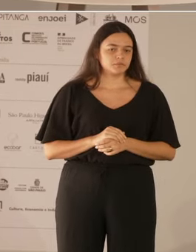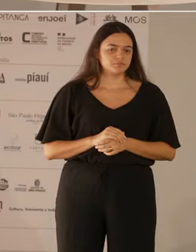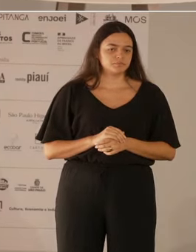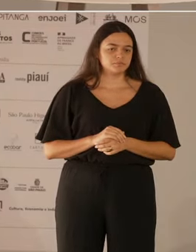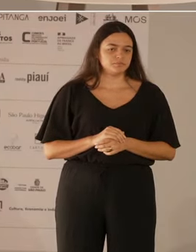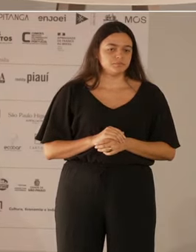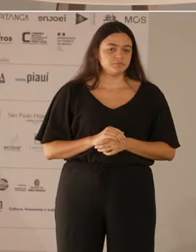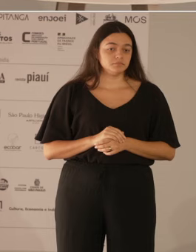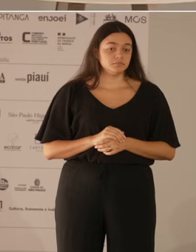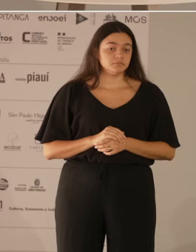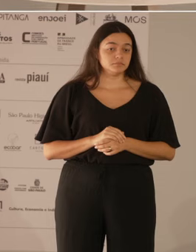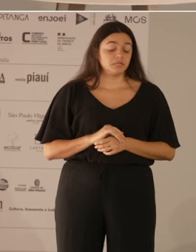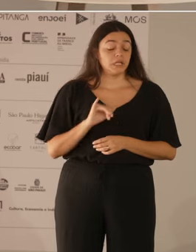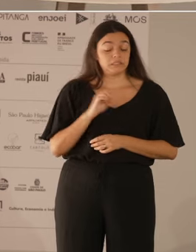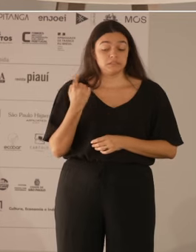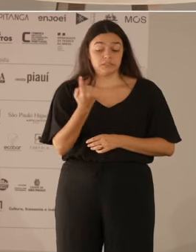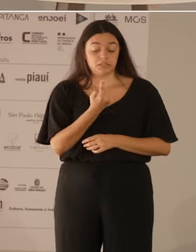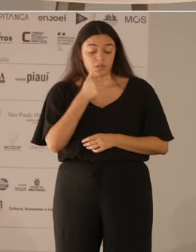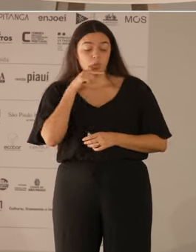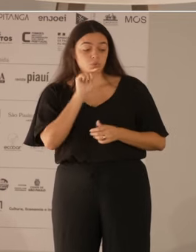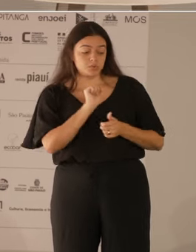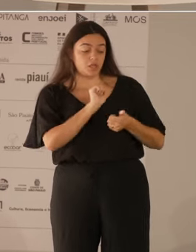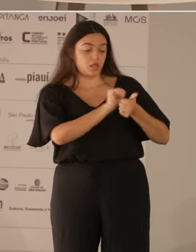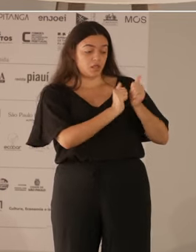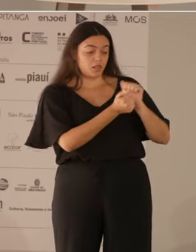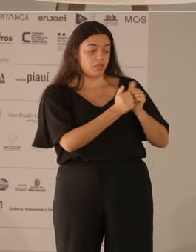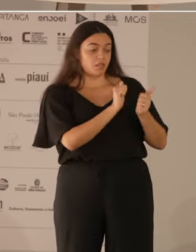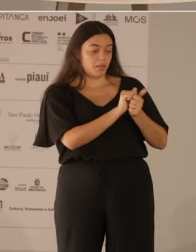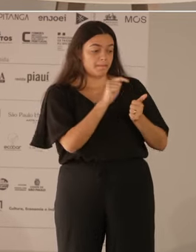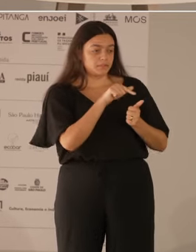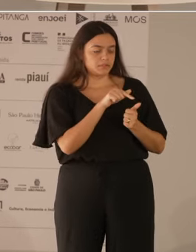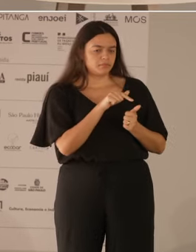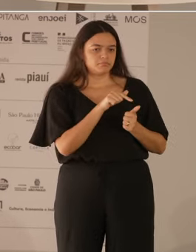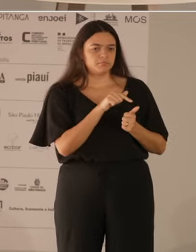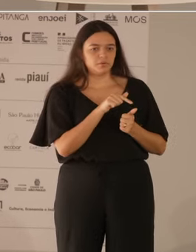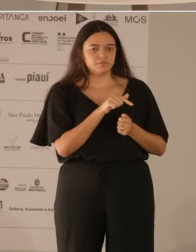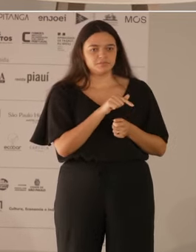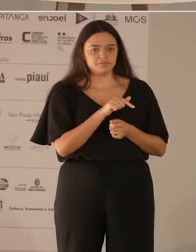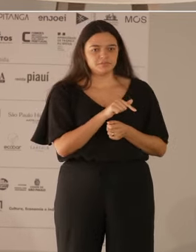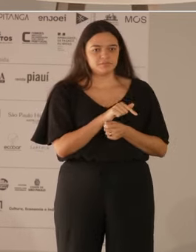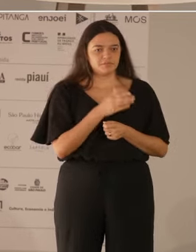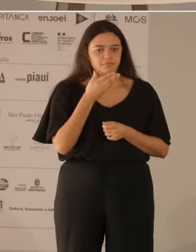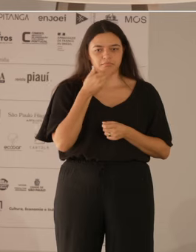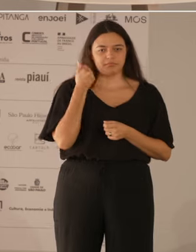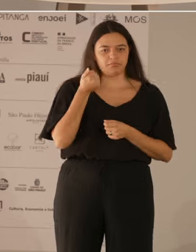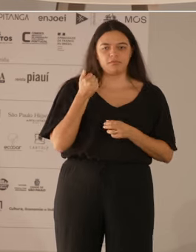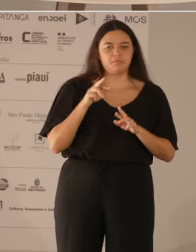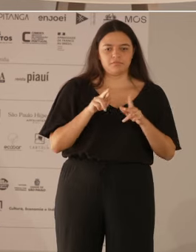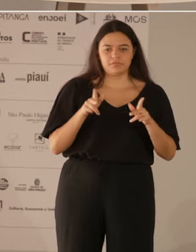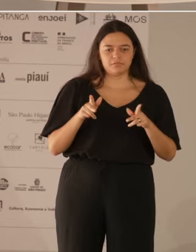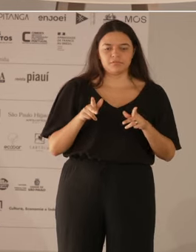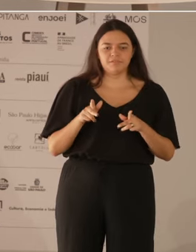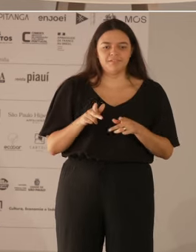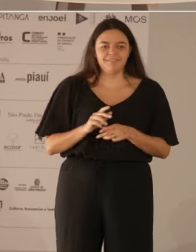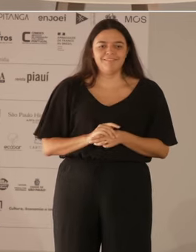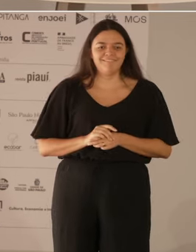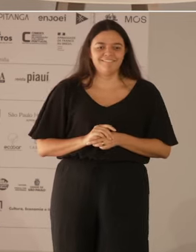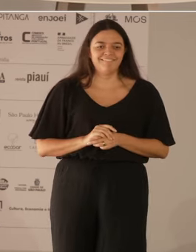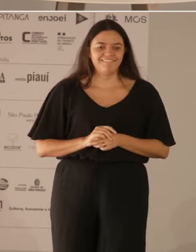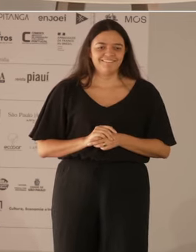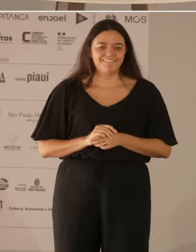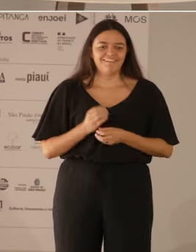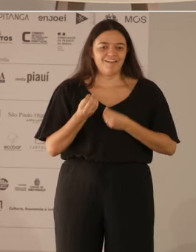se nós podemos nos adaptar para coisas muito inóspitas, não é em absoluto do nosso interesse, né, passar para isso. Eu acho que